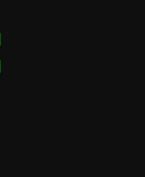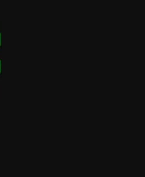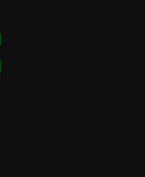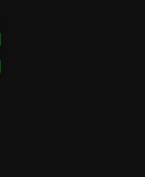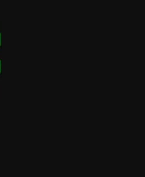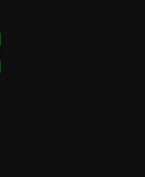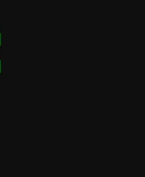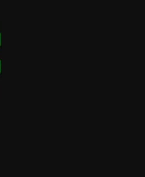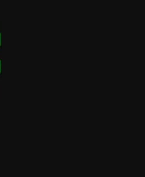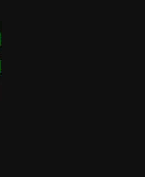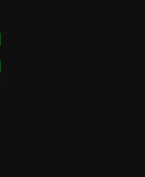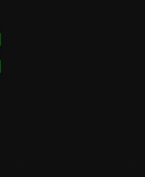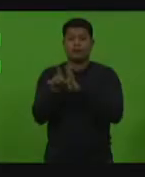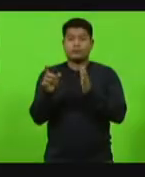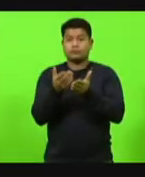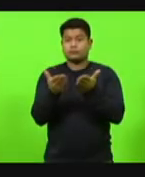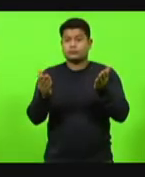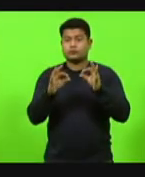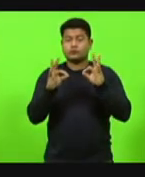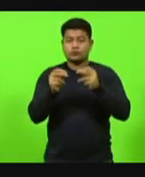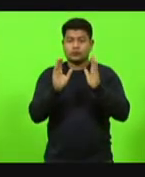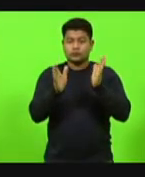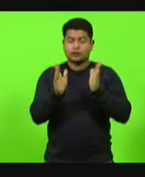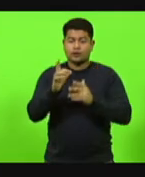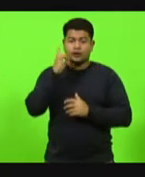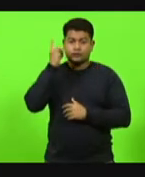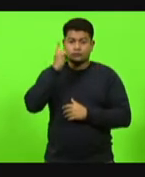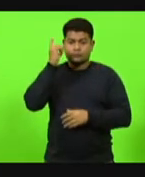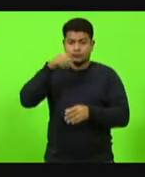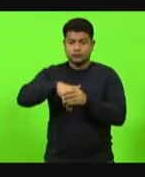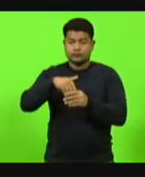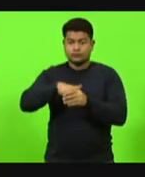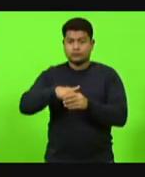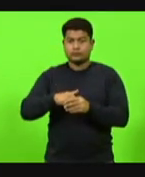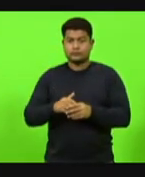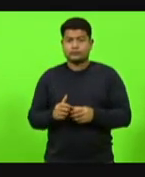Consulto, senhores deputados, em plenário, se todos exerceram o seu direito de voto.